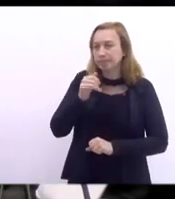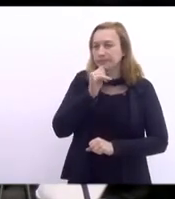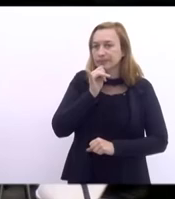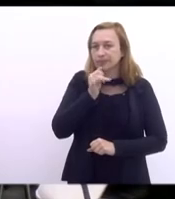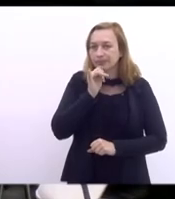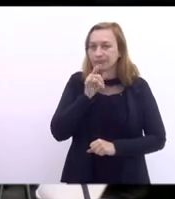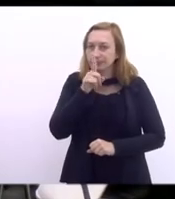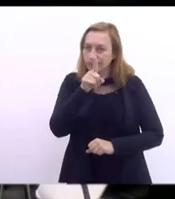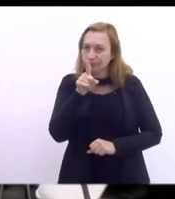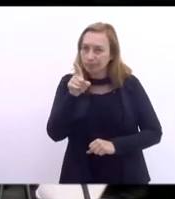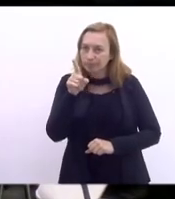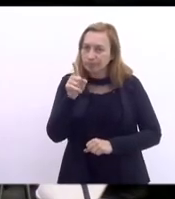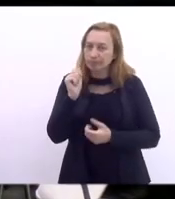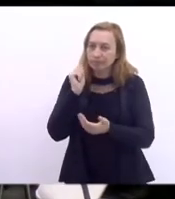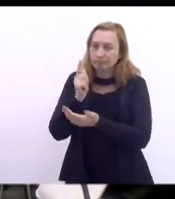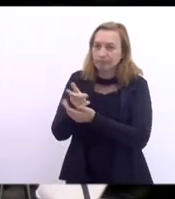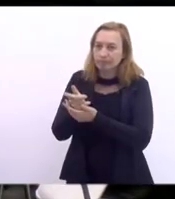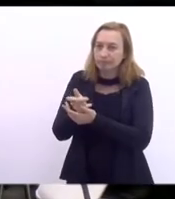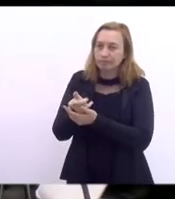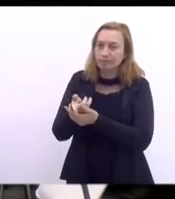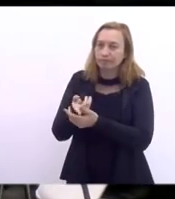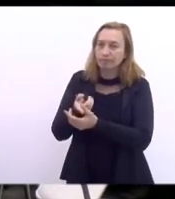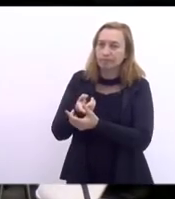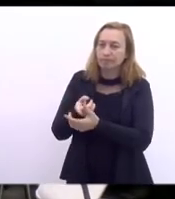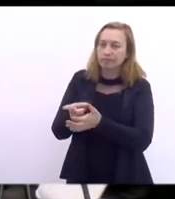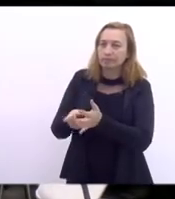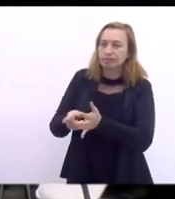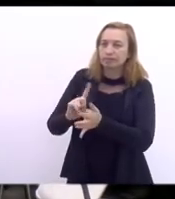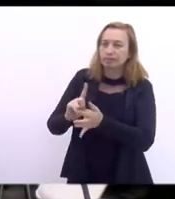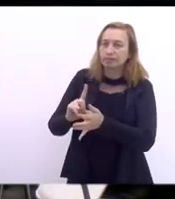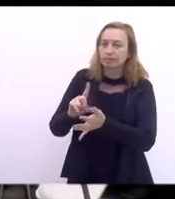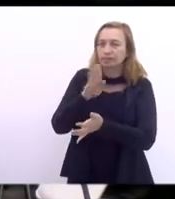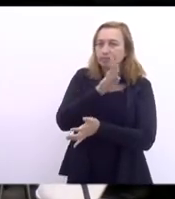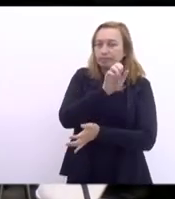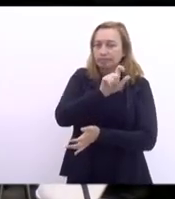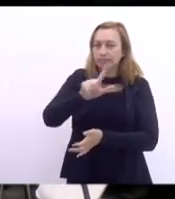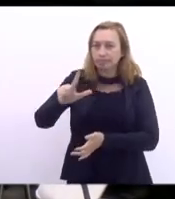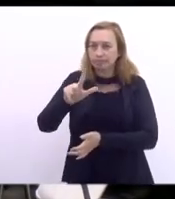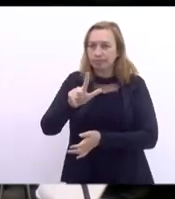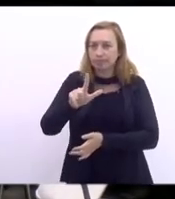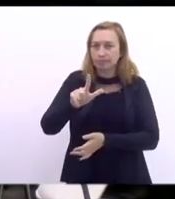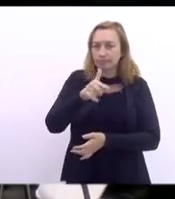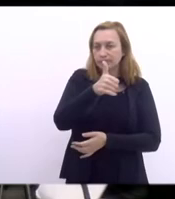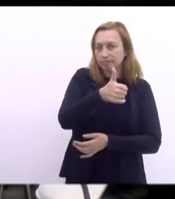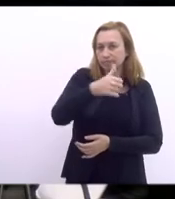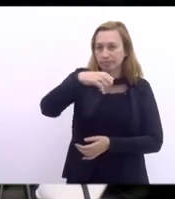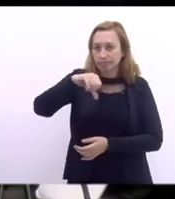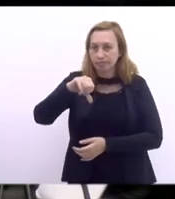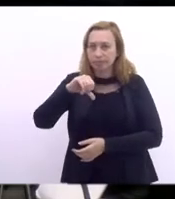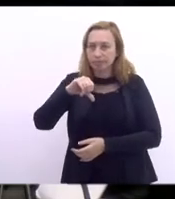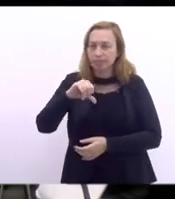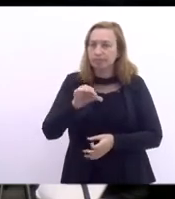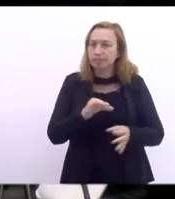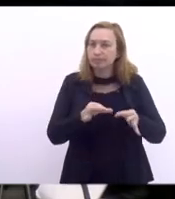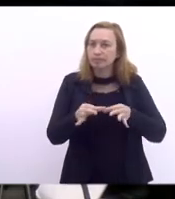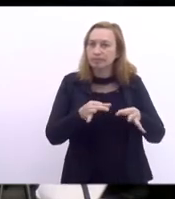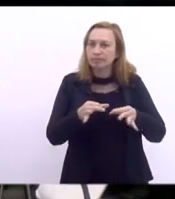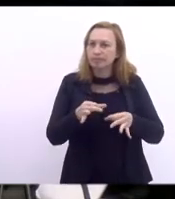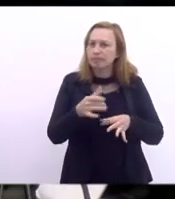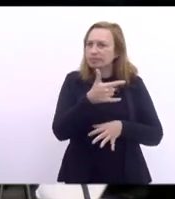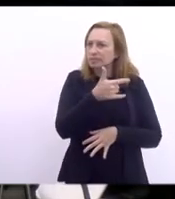aquela antecipação lá de 99 com barril 19 quem é ela foi moldada